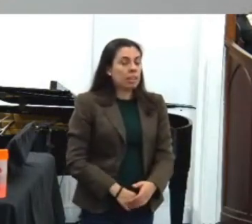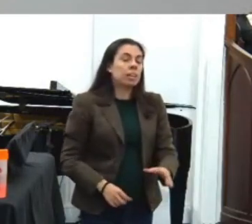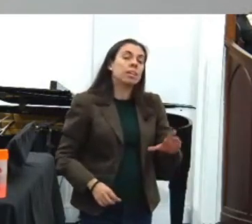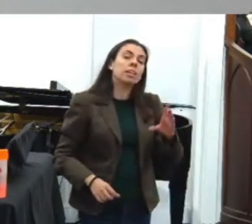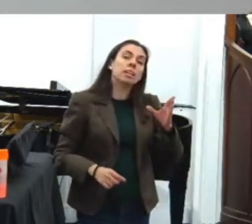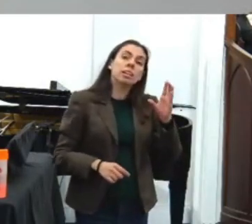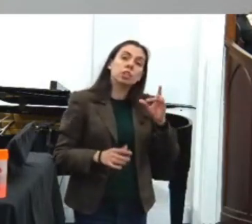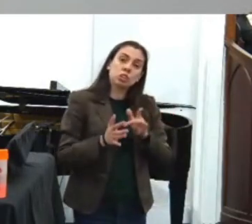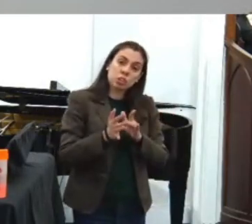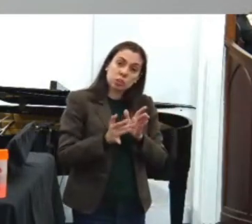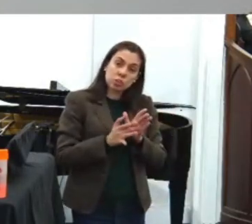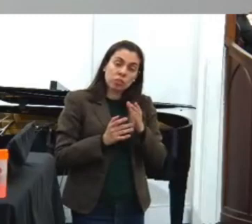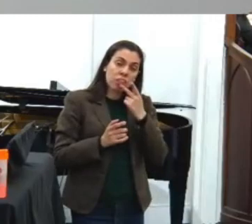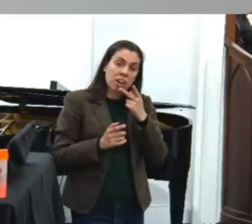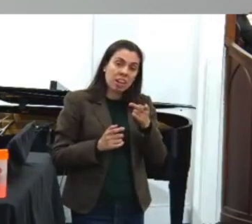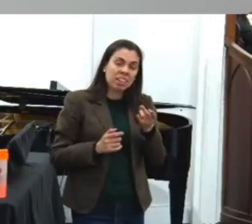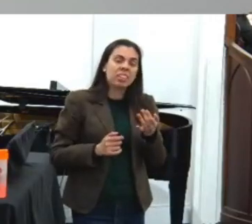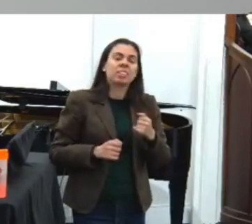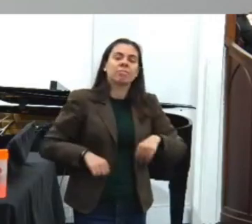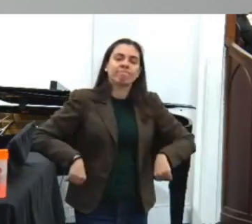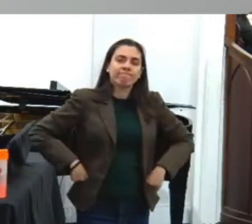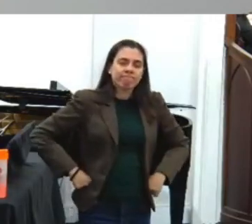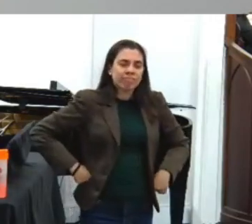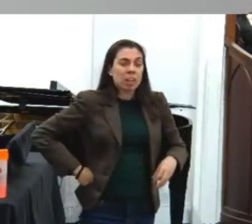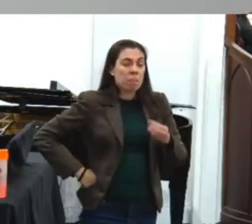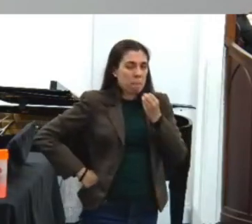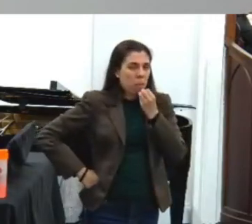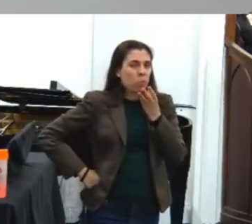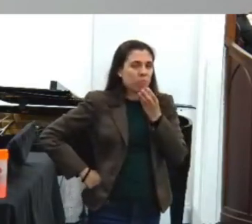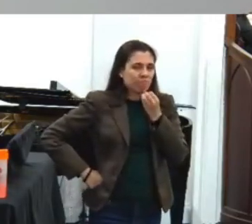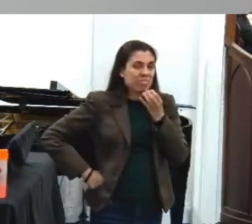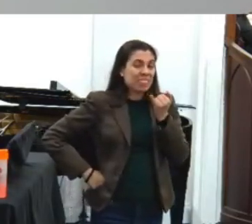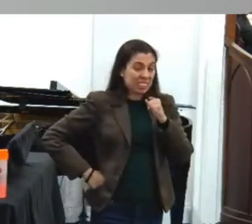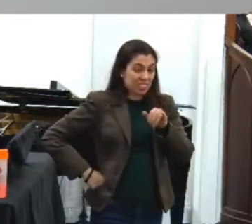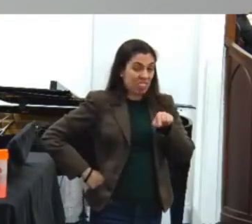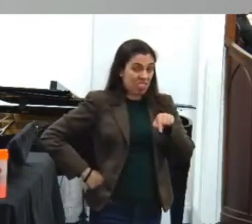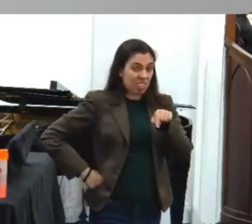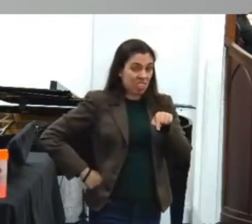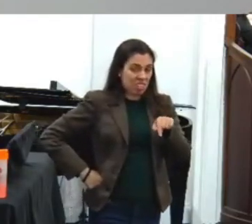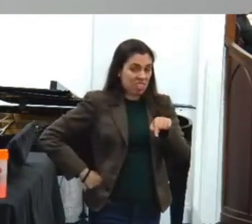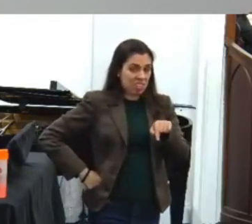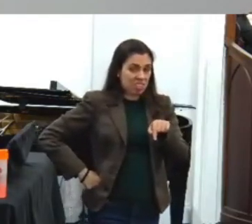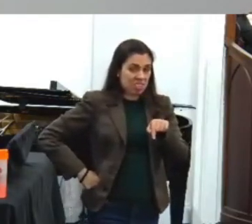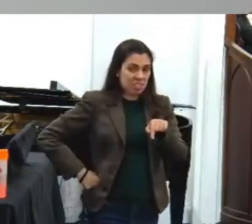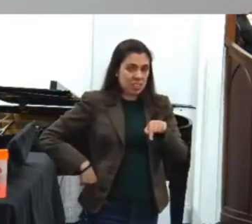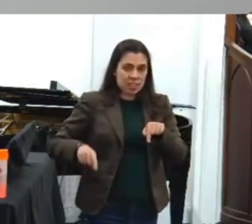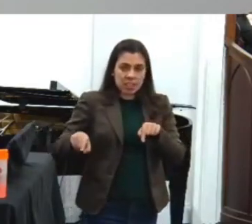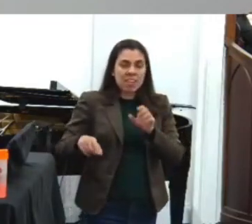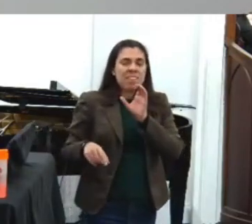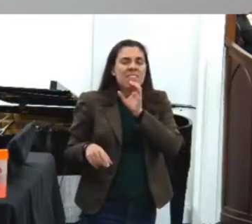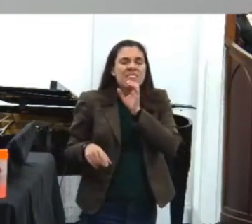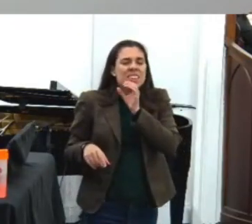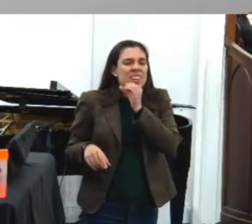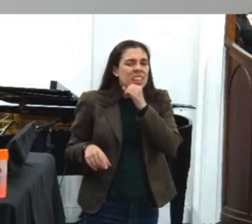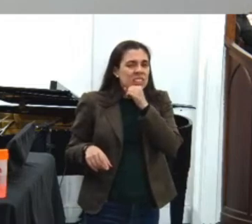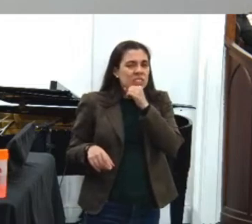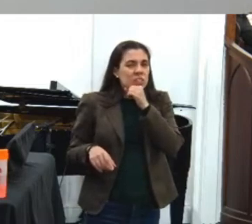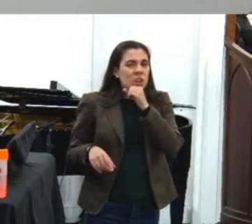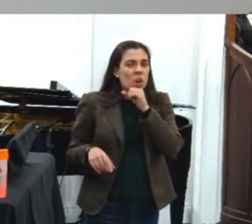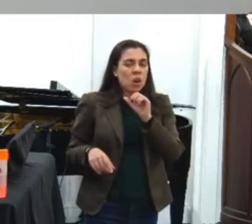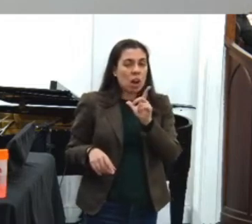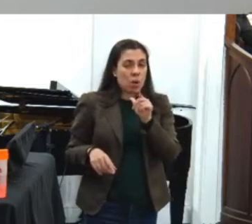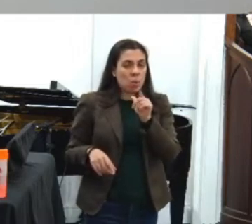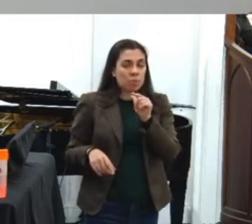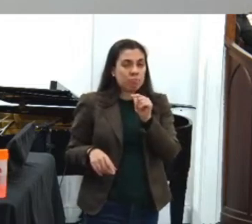Quem dera vocês fossem como as águas de Colossos, geladas, frias.